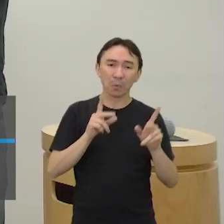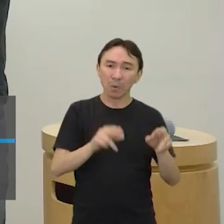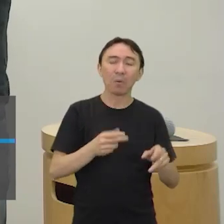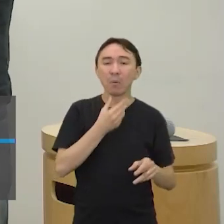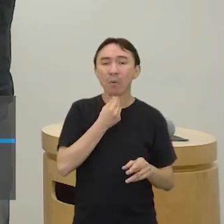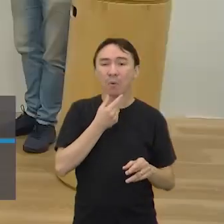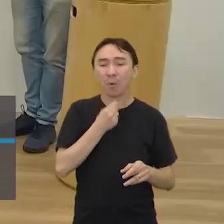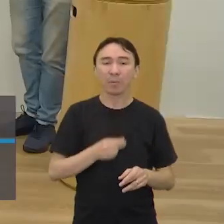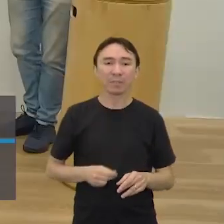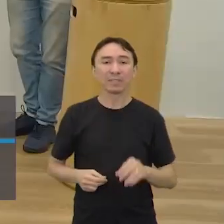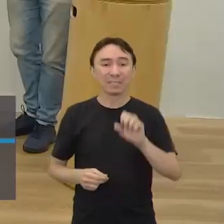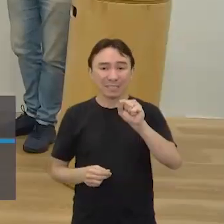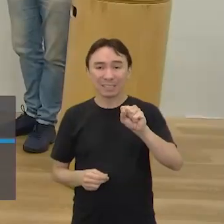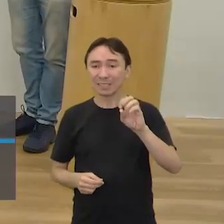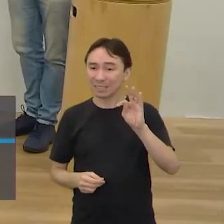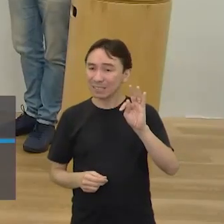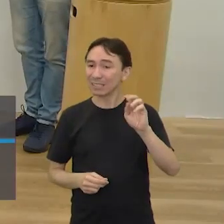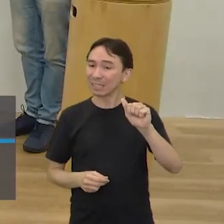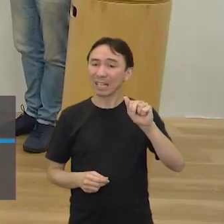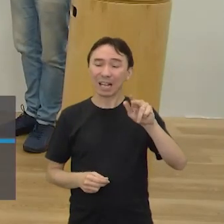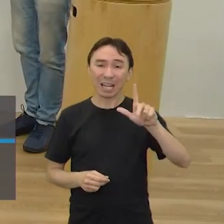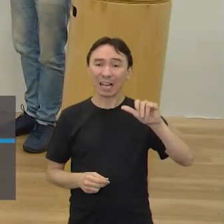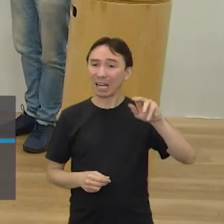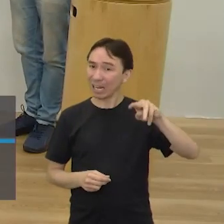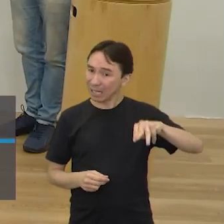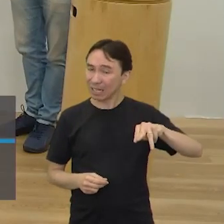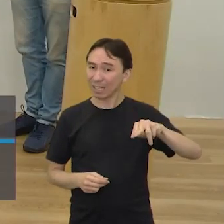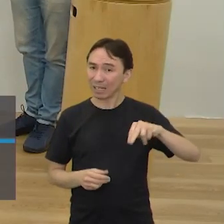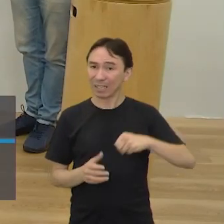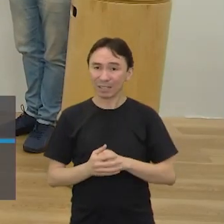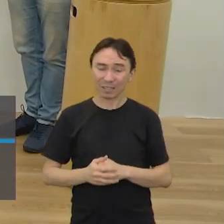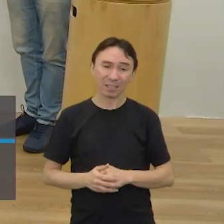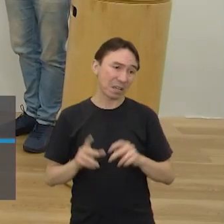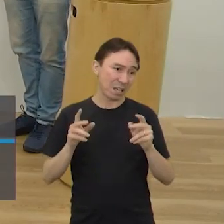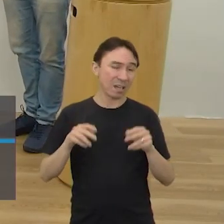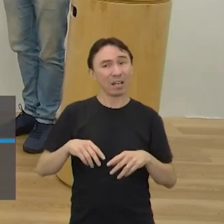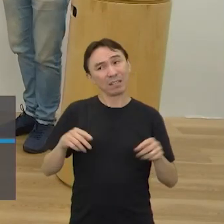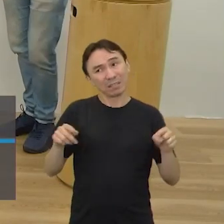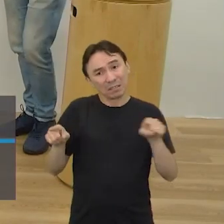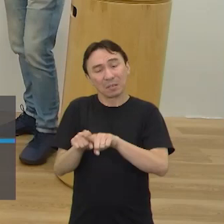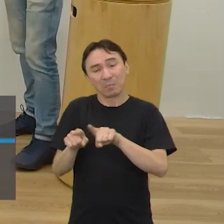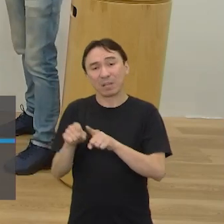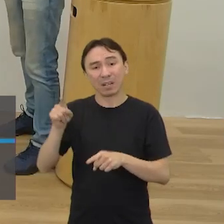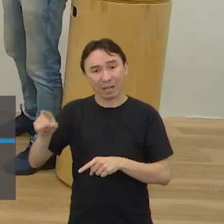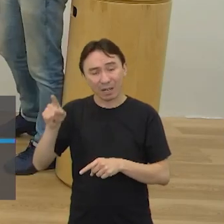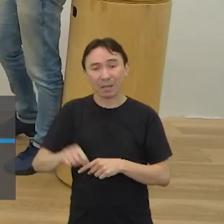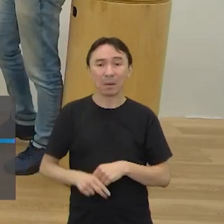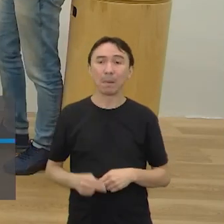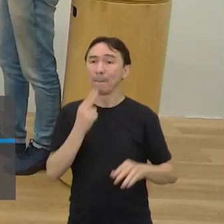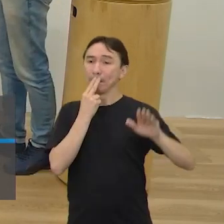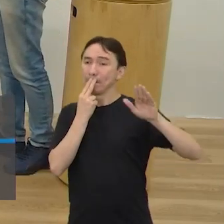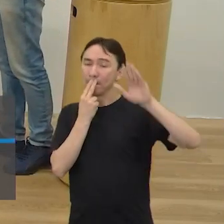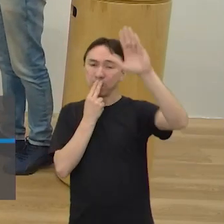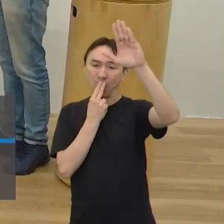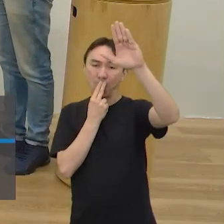autodeclarava comunista, Exato. a um regime racista, que era a Alemanha do Hitler. Exato. Vamos continuar